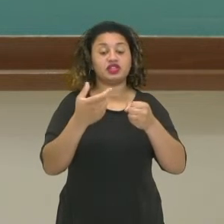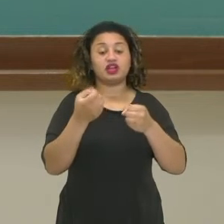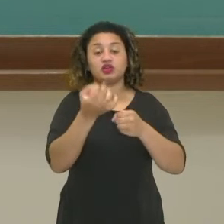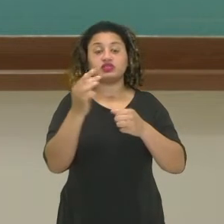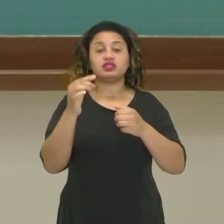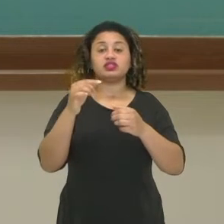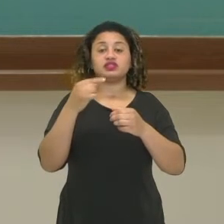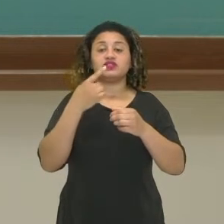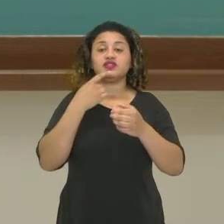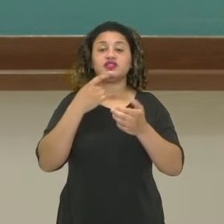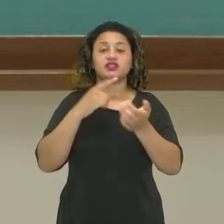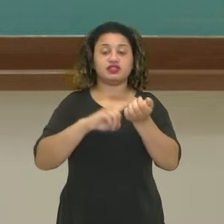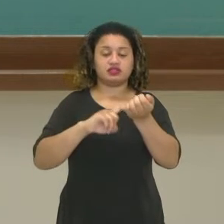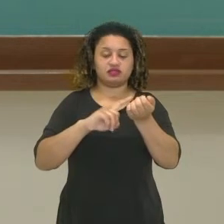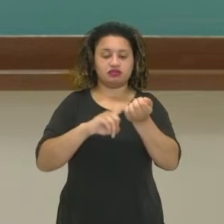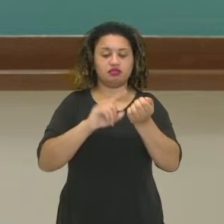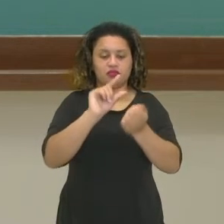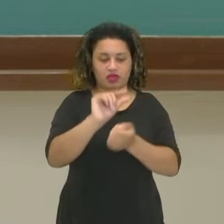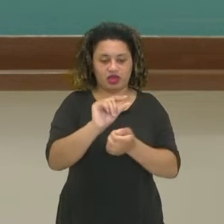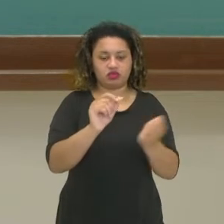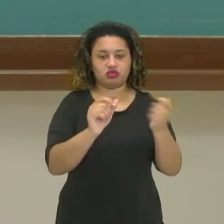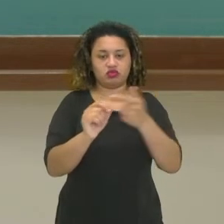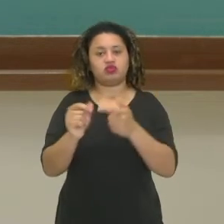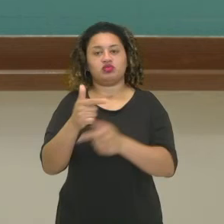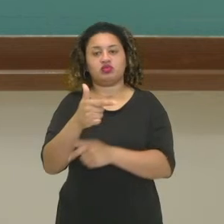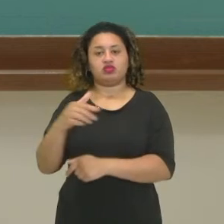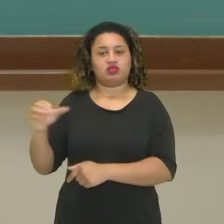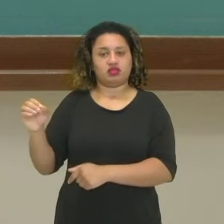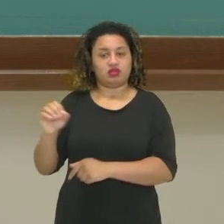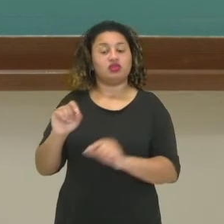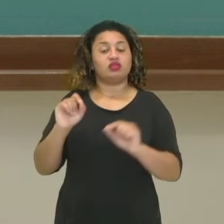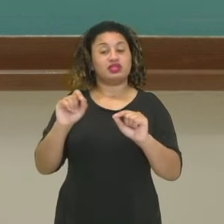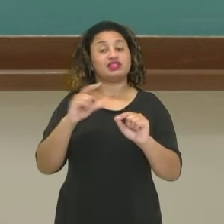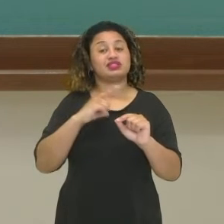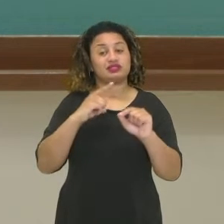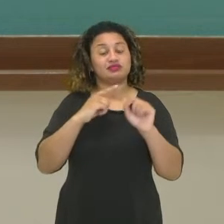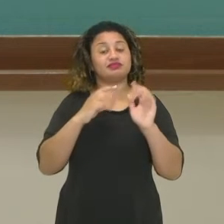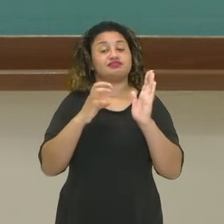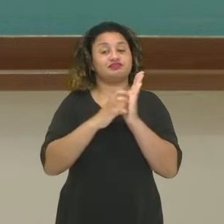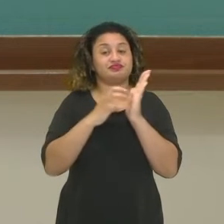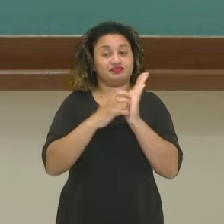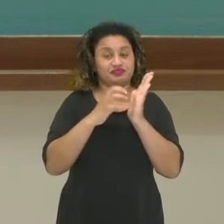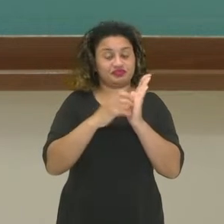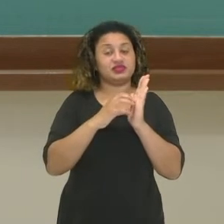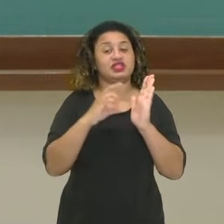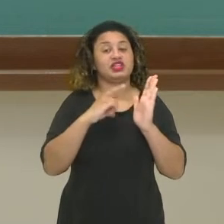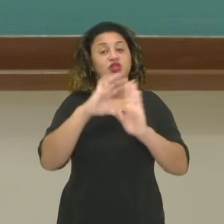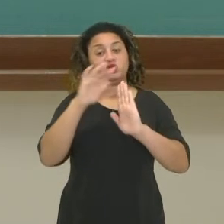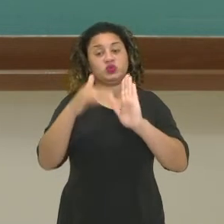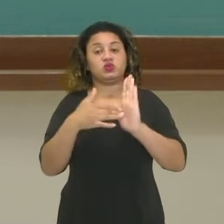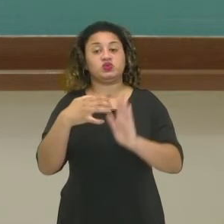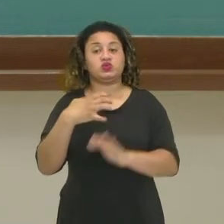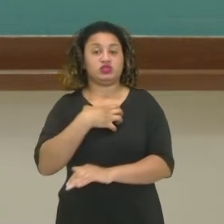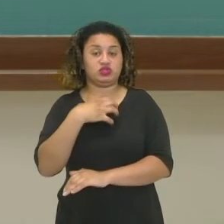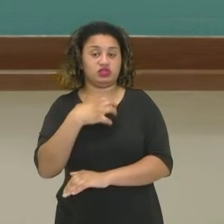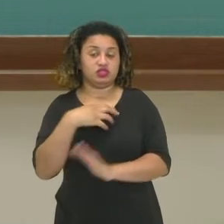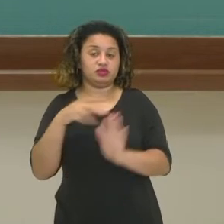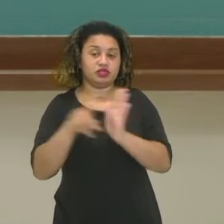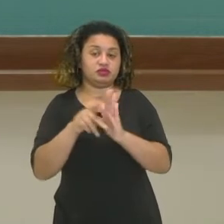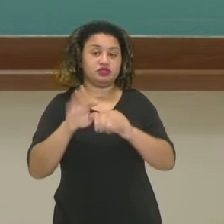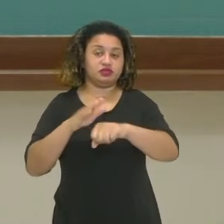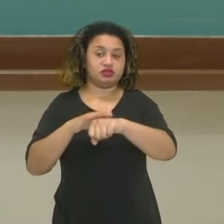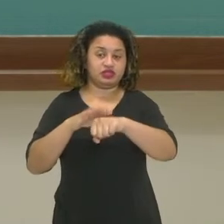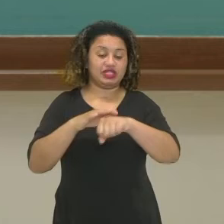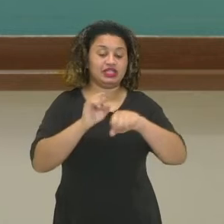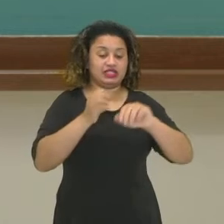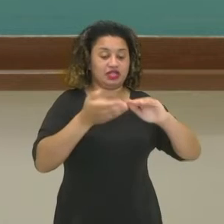essa quantidade menor do que 200, você está com a AIDS, você está com todos os sintomas da doença. Quando você está